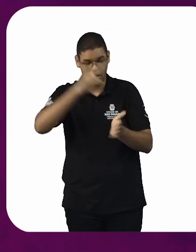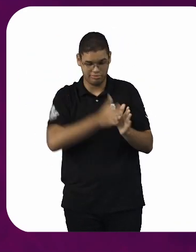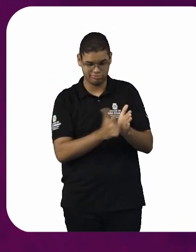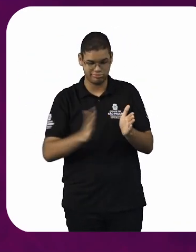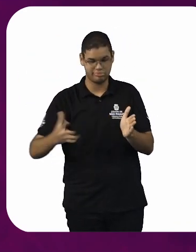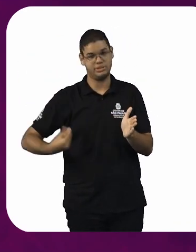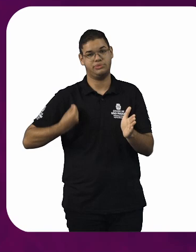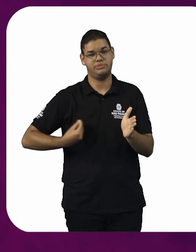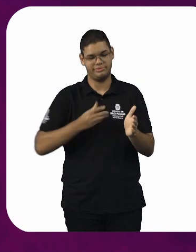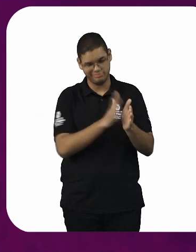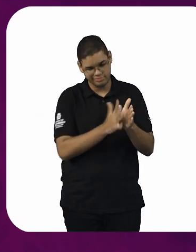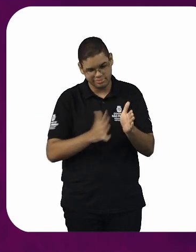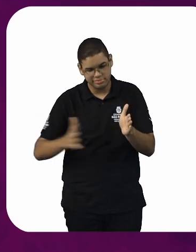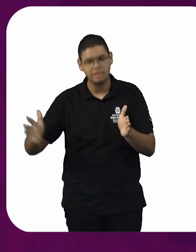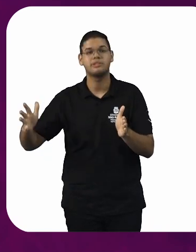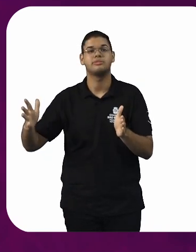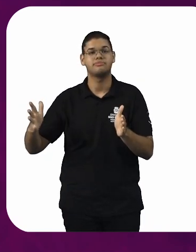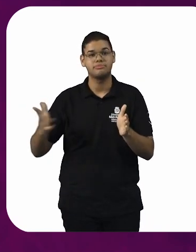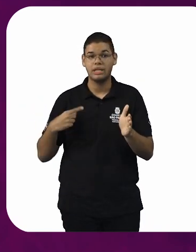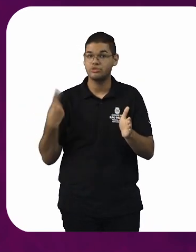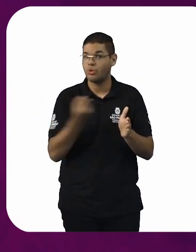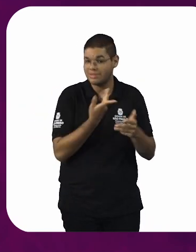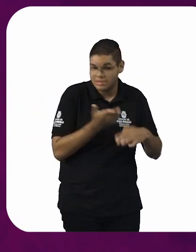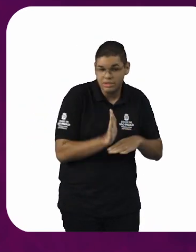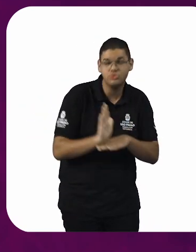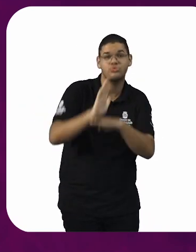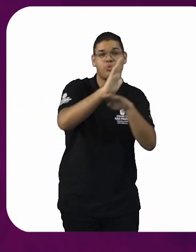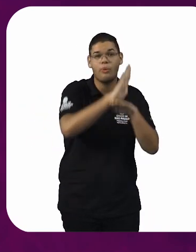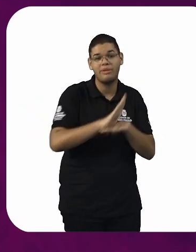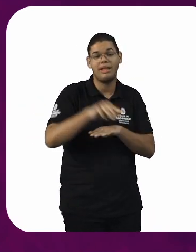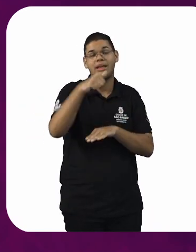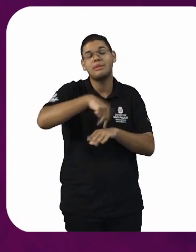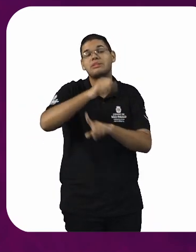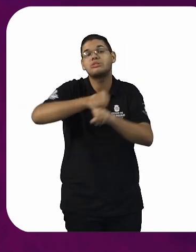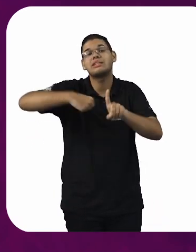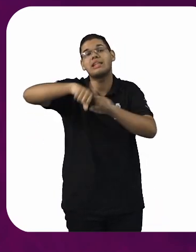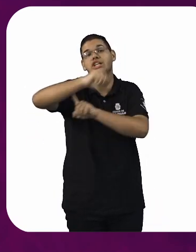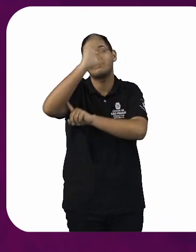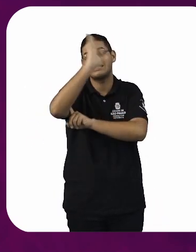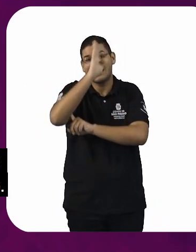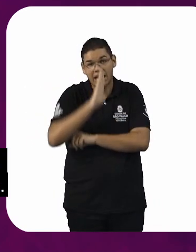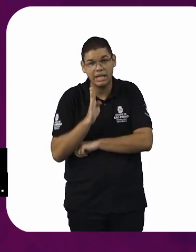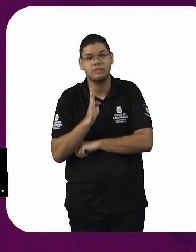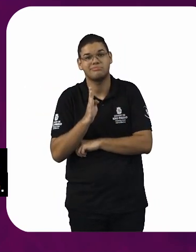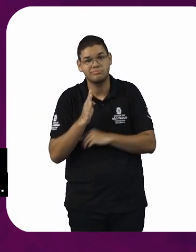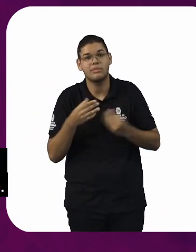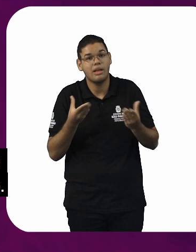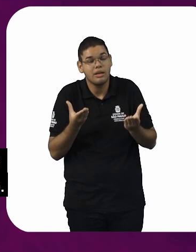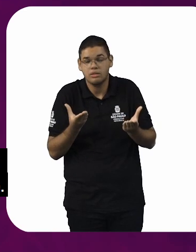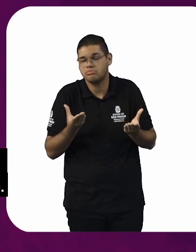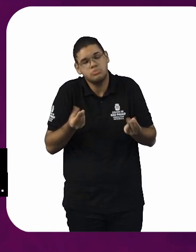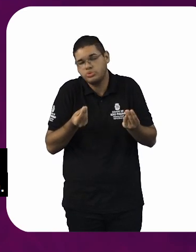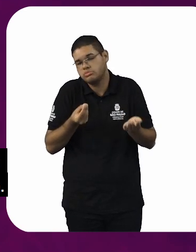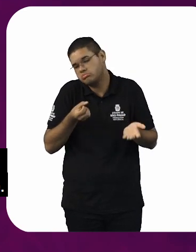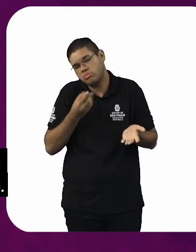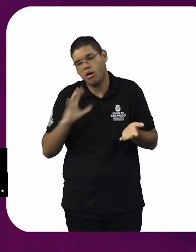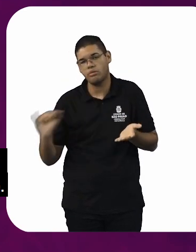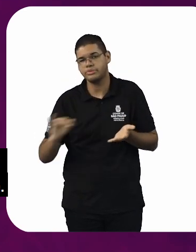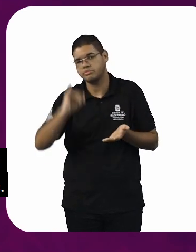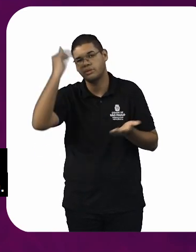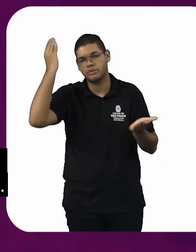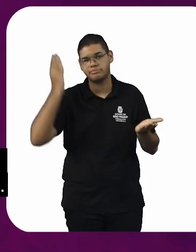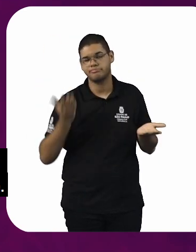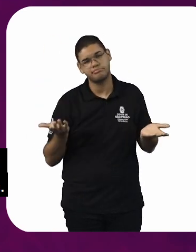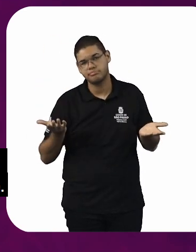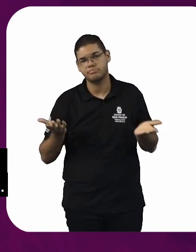apagamento das nossas contribuições para a sociedade brasileira, ele é proposital. Né? A gente não quer demonstrar